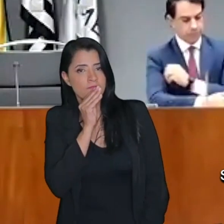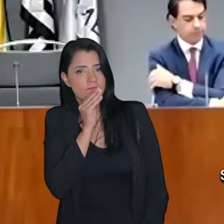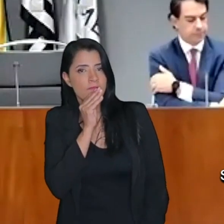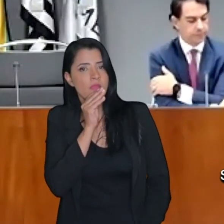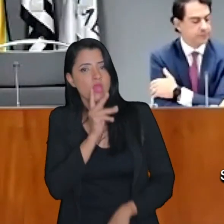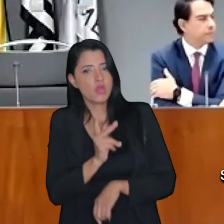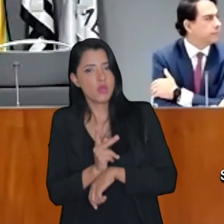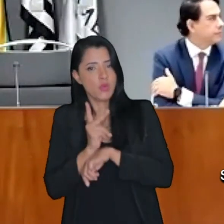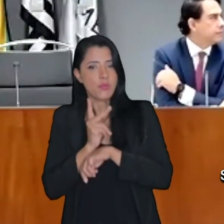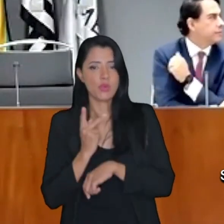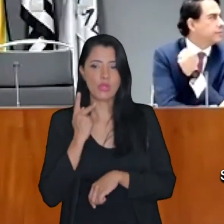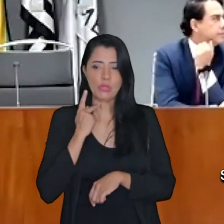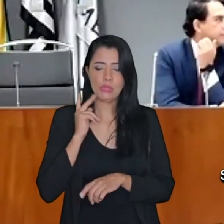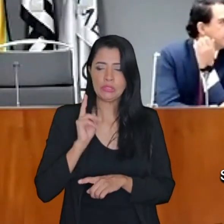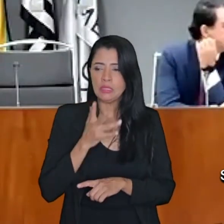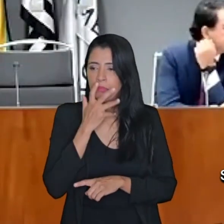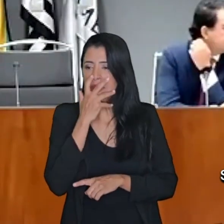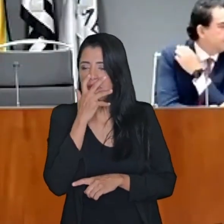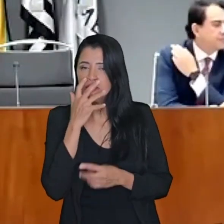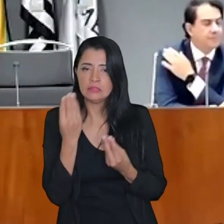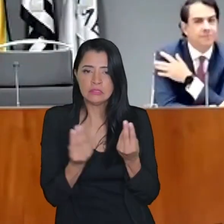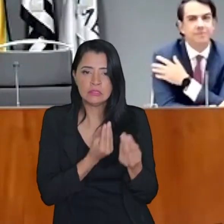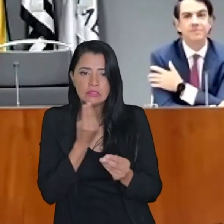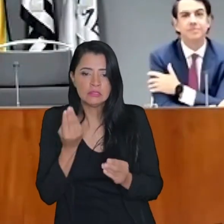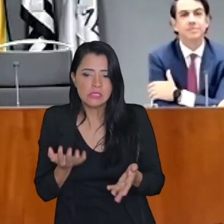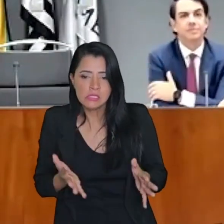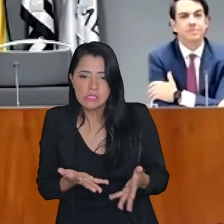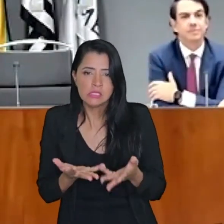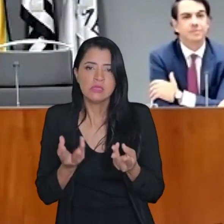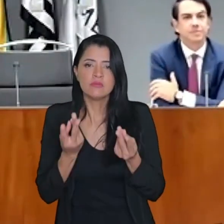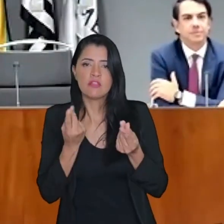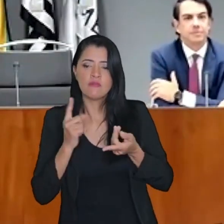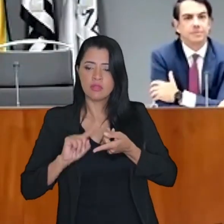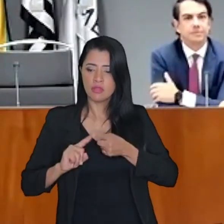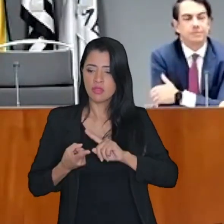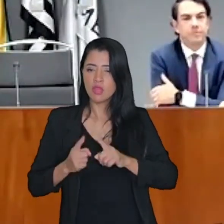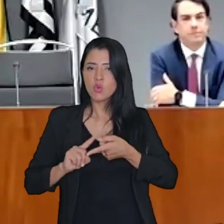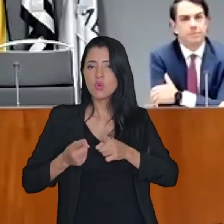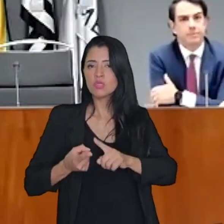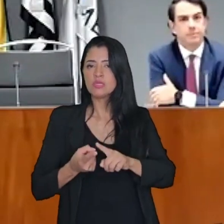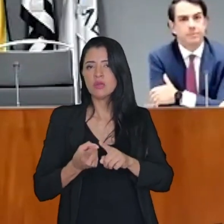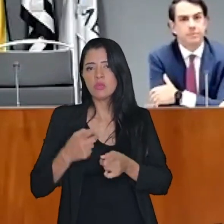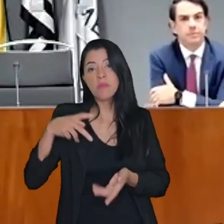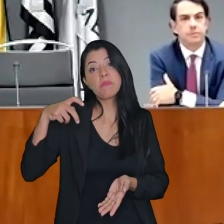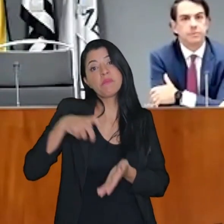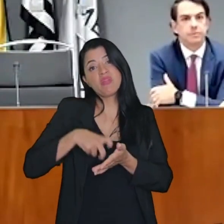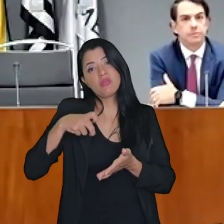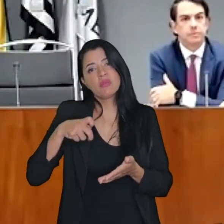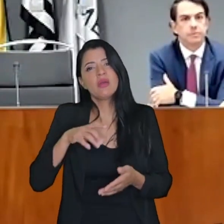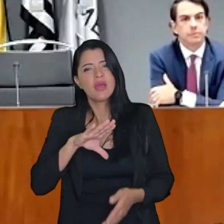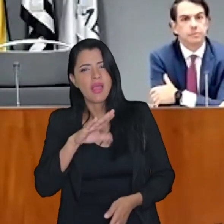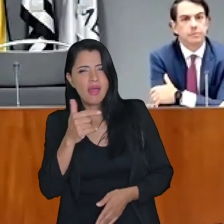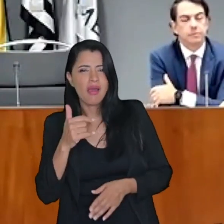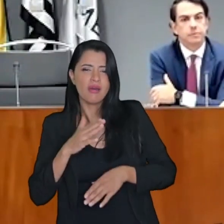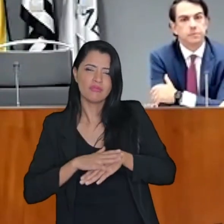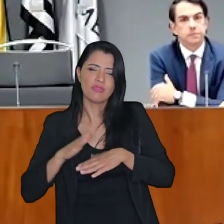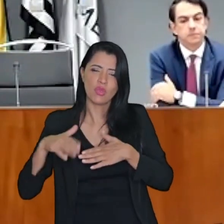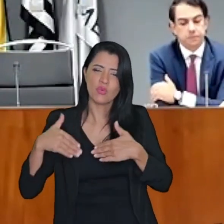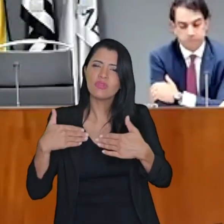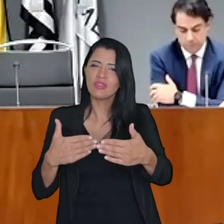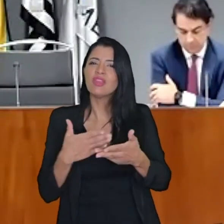na sensação de que estava prevaricando de alguma forma, porque estava negociando pena. É claro que com o tempo isso